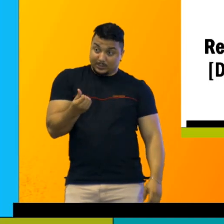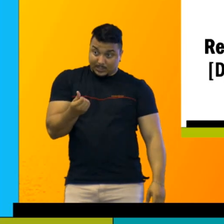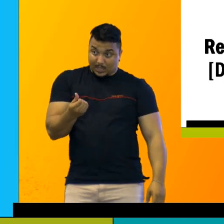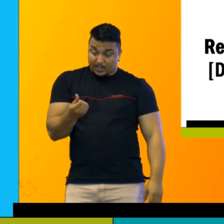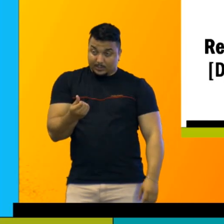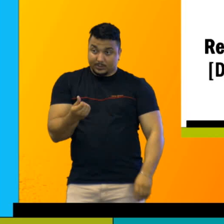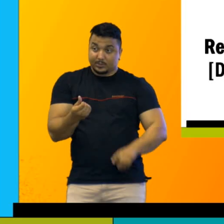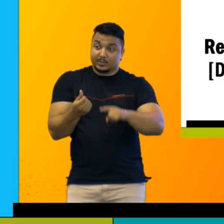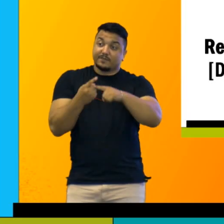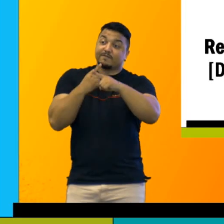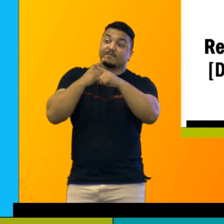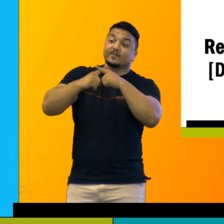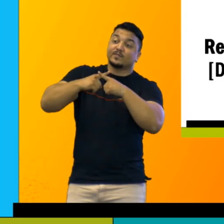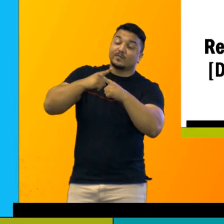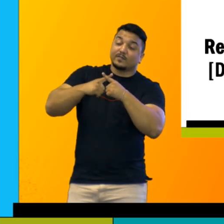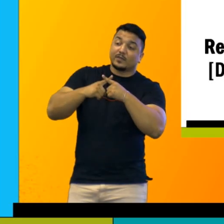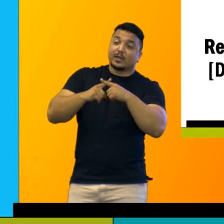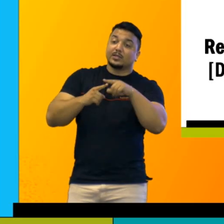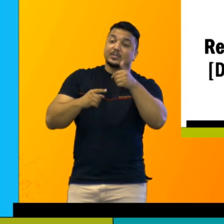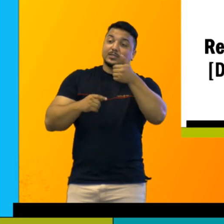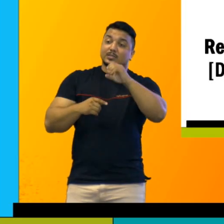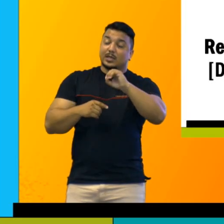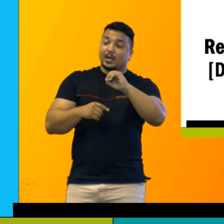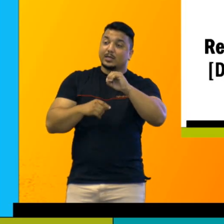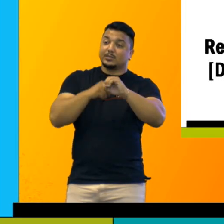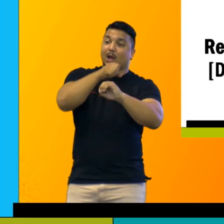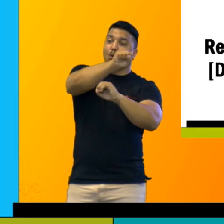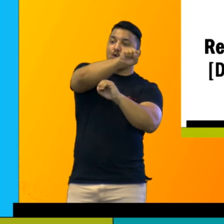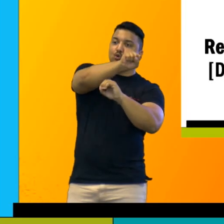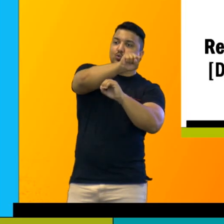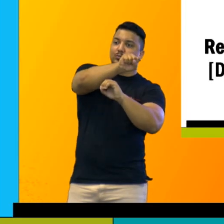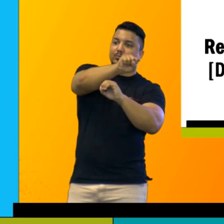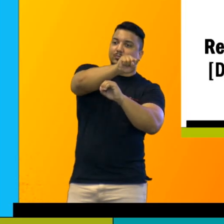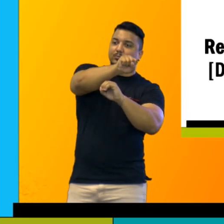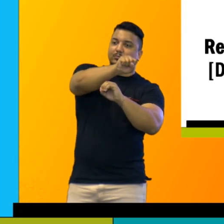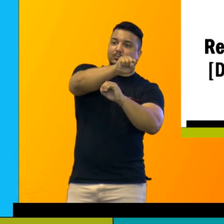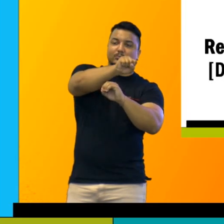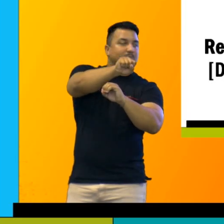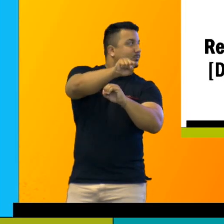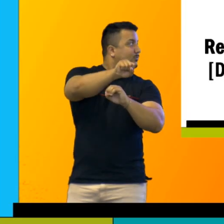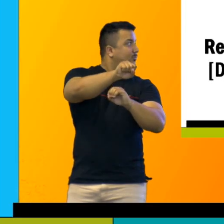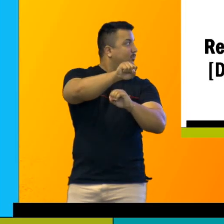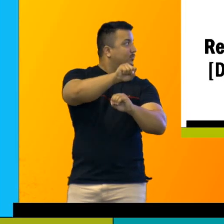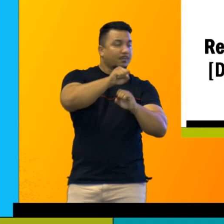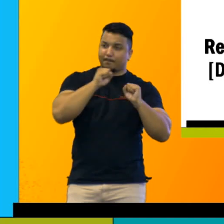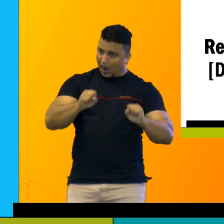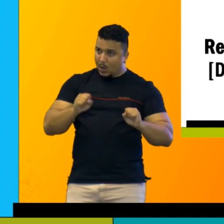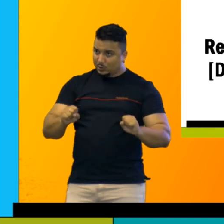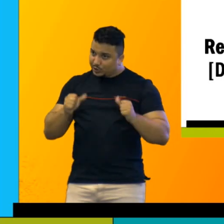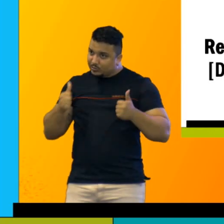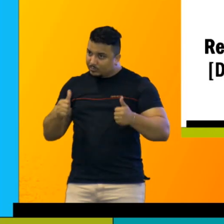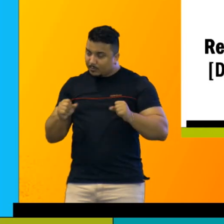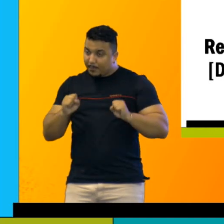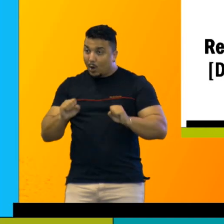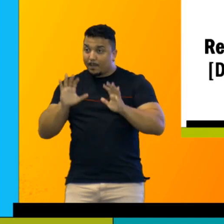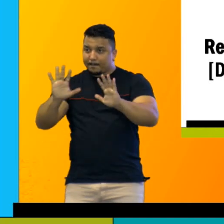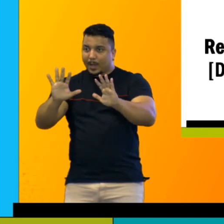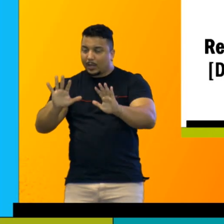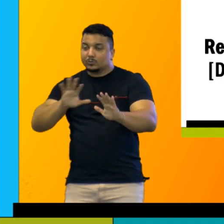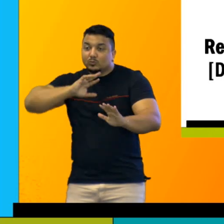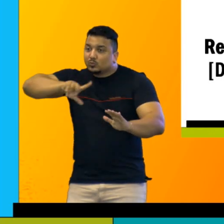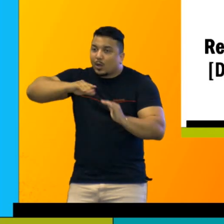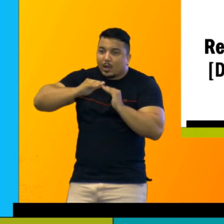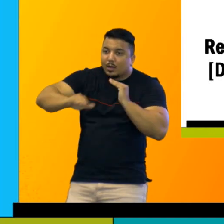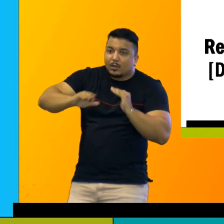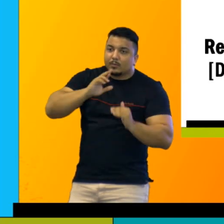26 vezes 10 elevado a 8. Podia ser assim, mas não